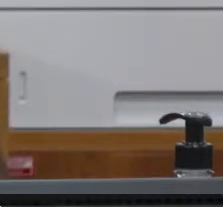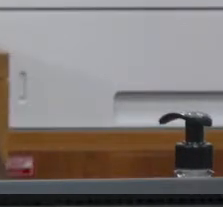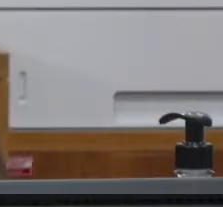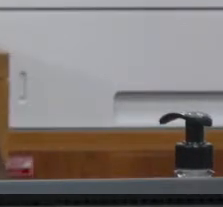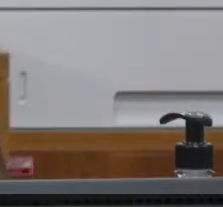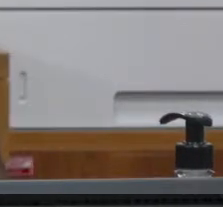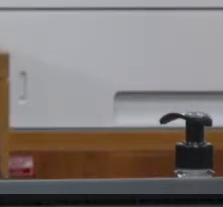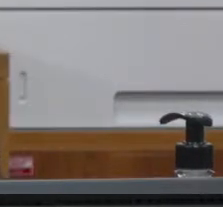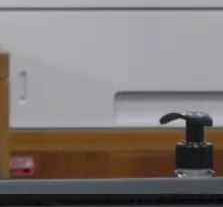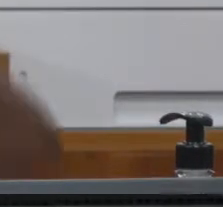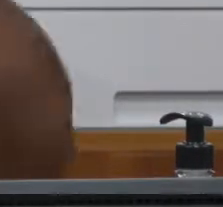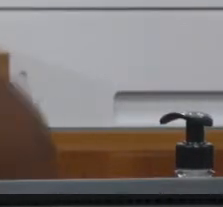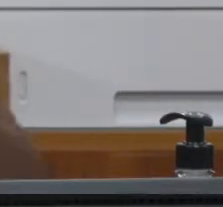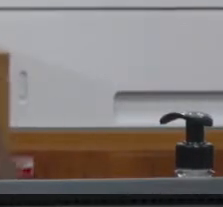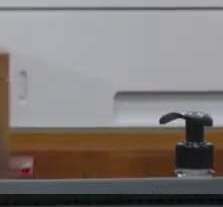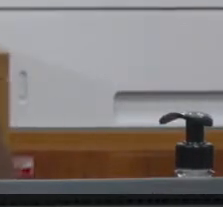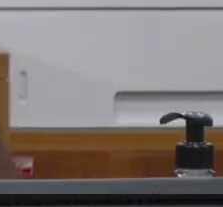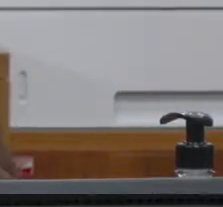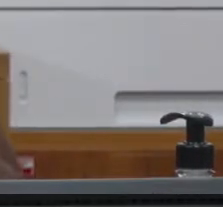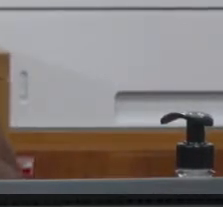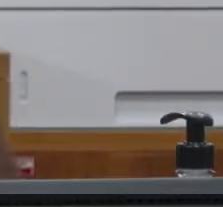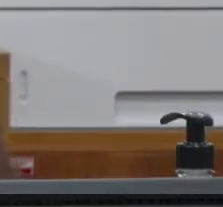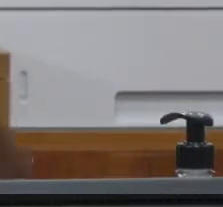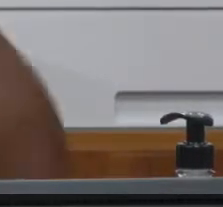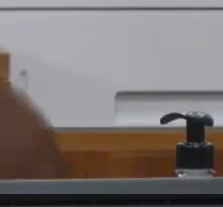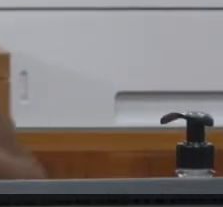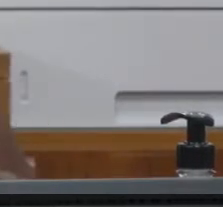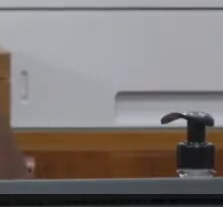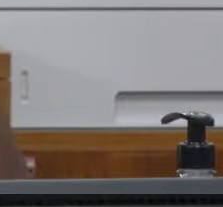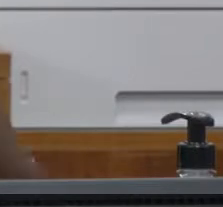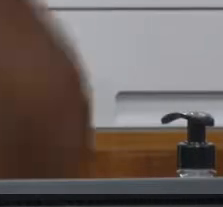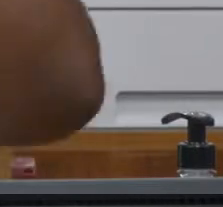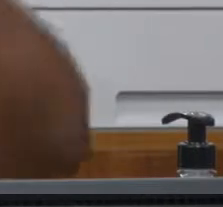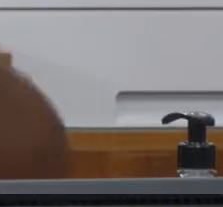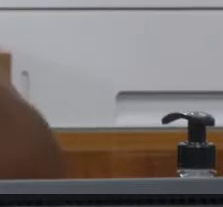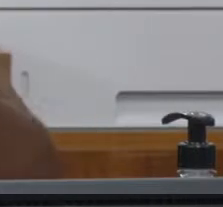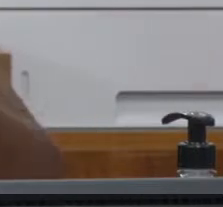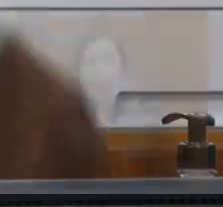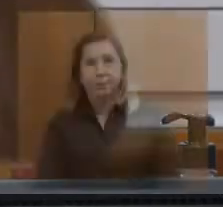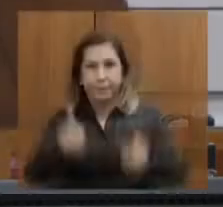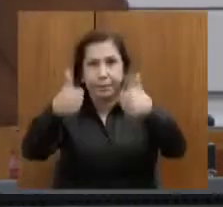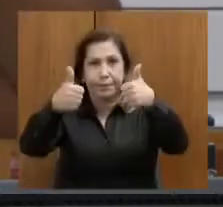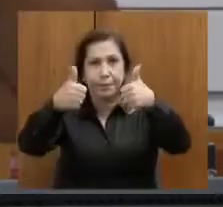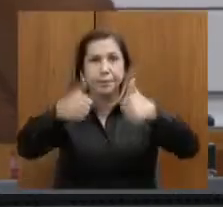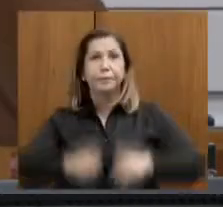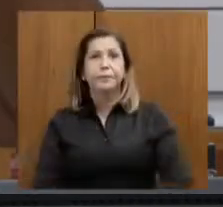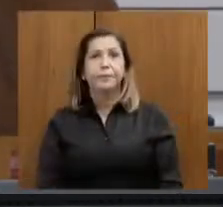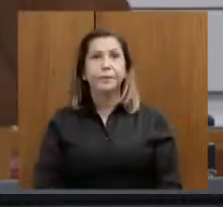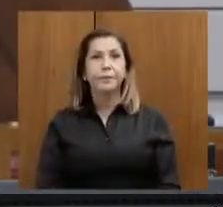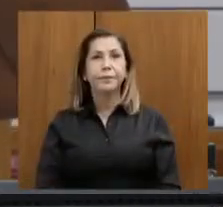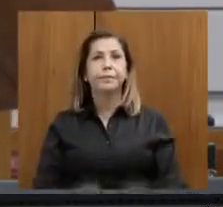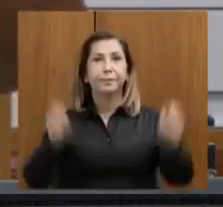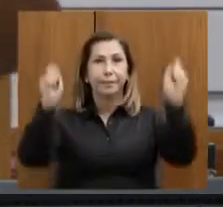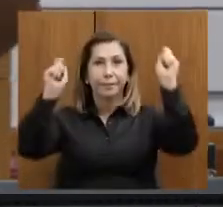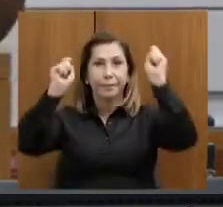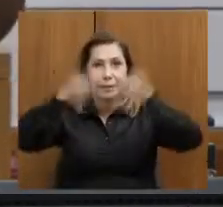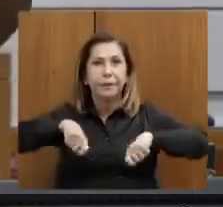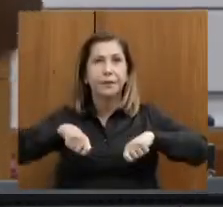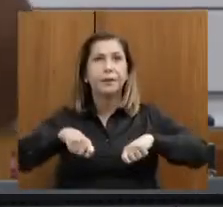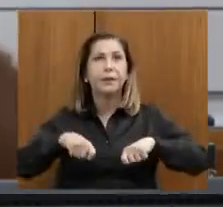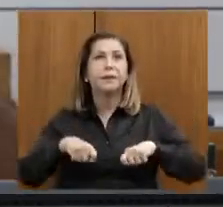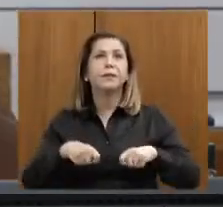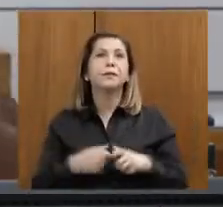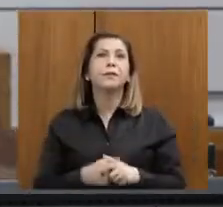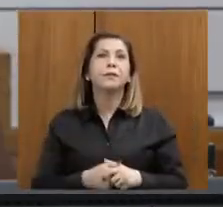mas mas tão fazer o dever de casa tão capacitando já estão dando resultado fazendo teve duas oficinas aí uma